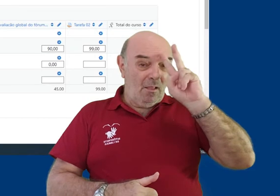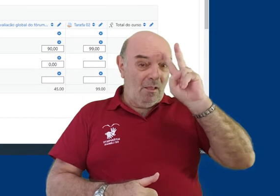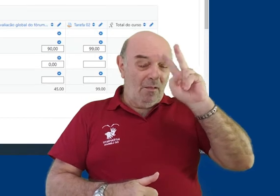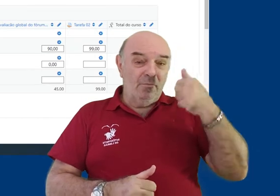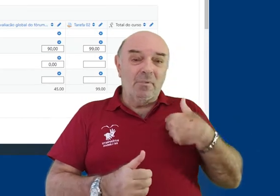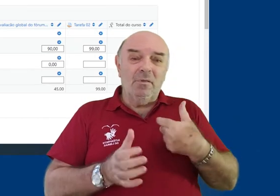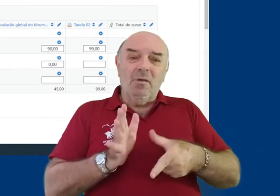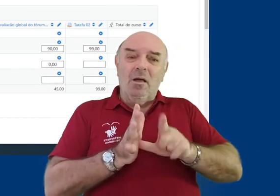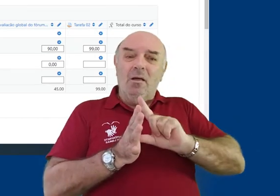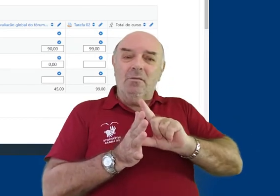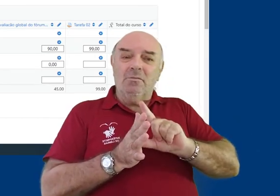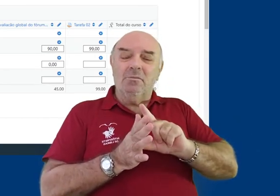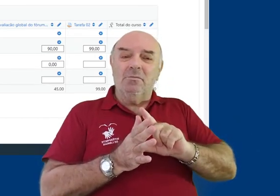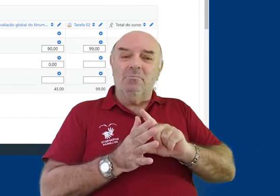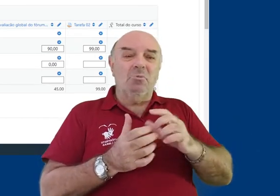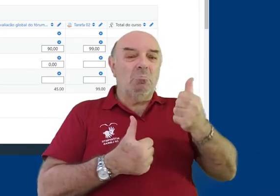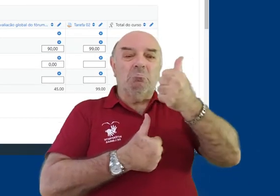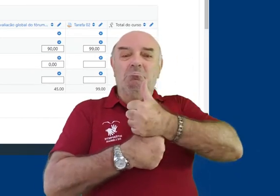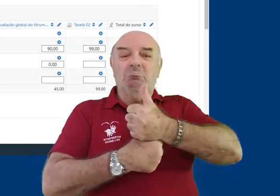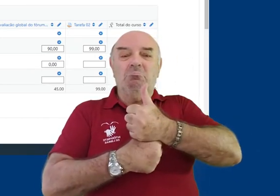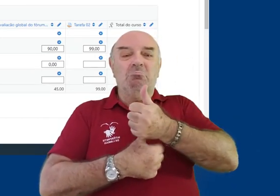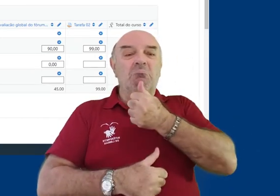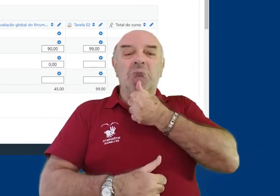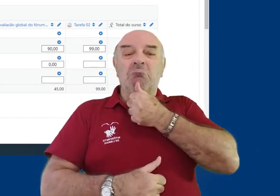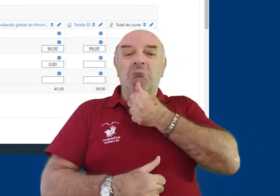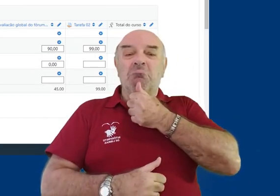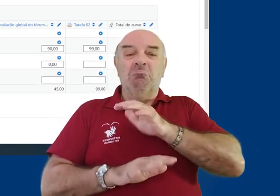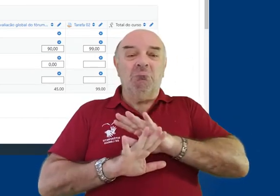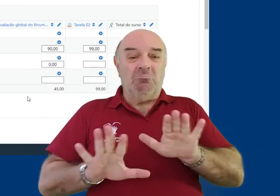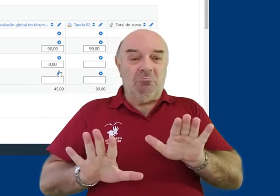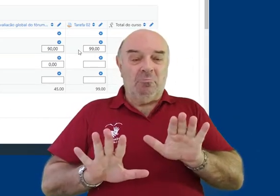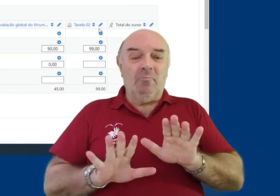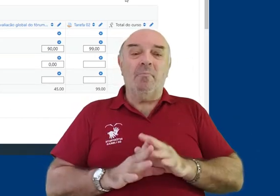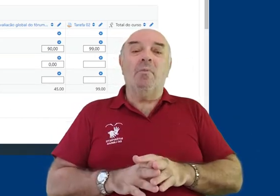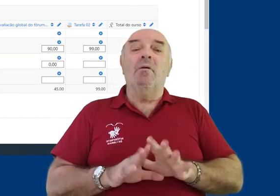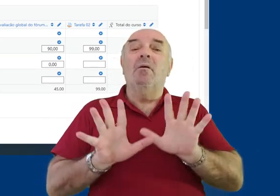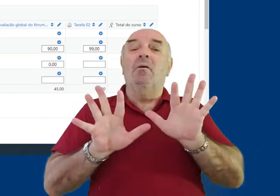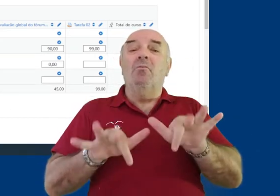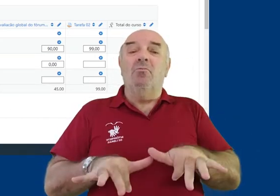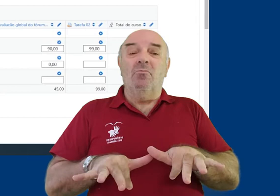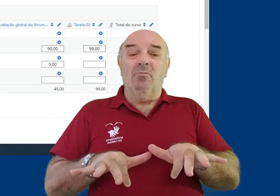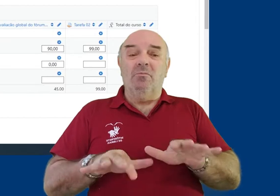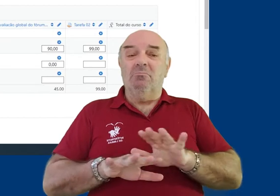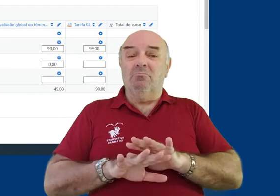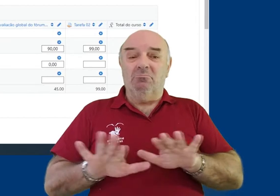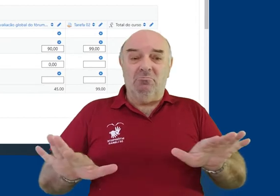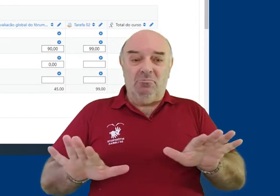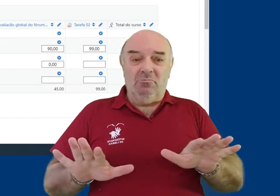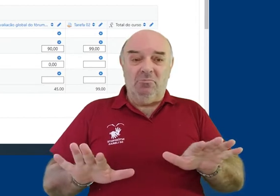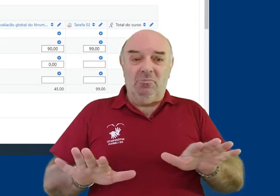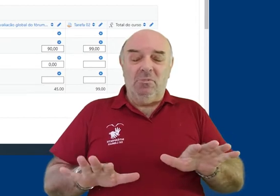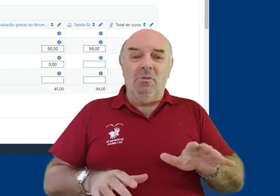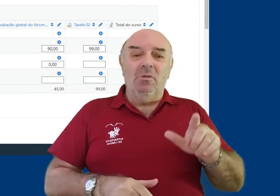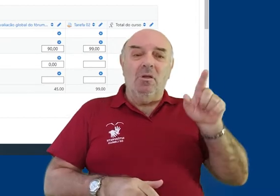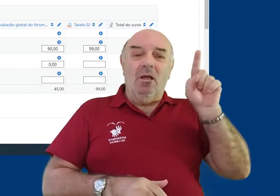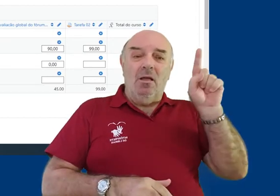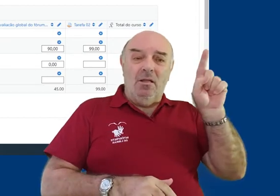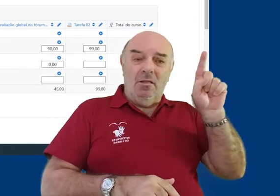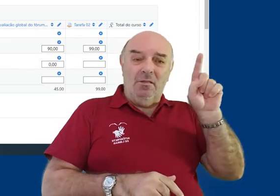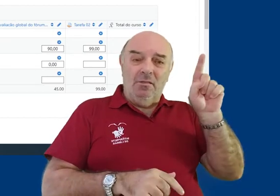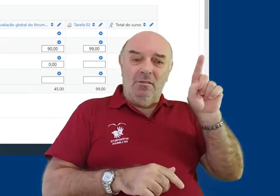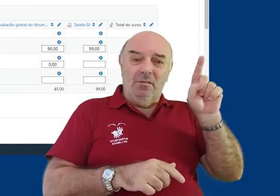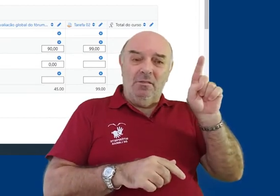cálculo, não estando mais sobreposta. Ao fim do processo, podemos clicar em Desativar